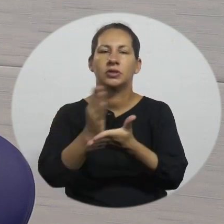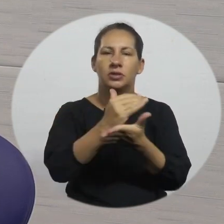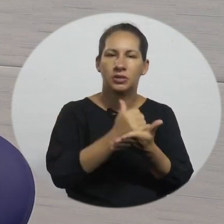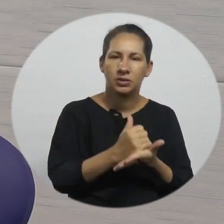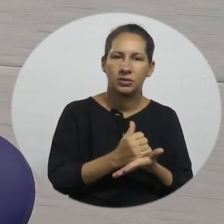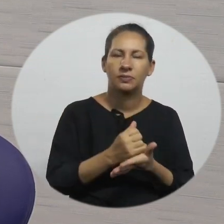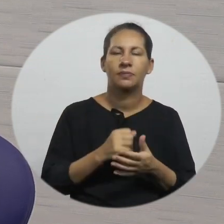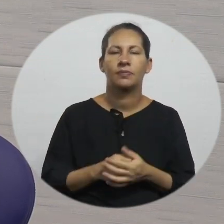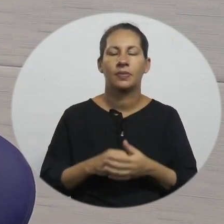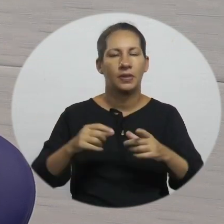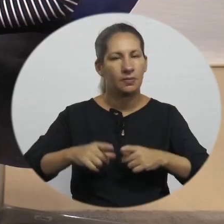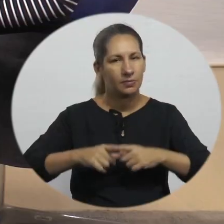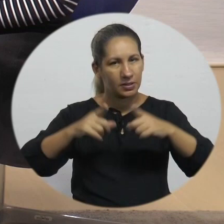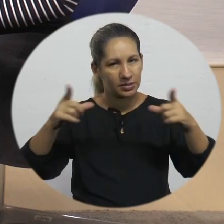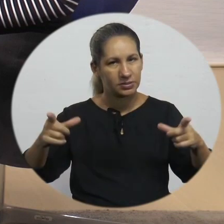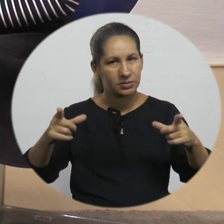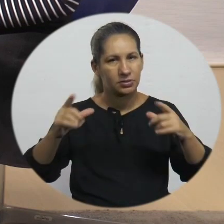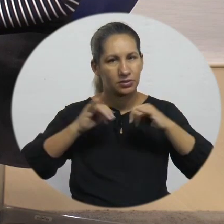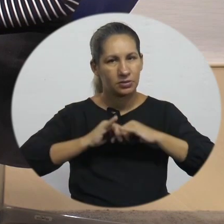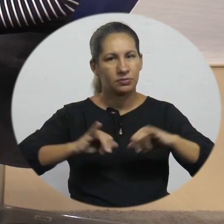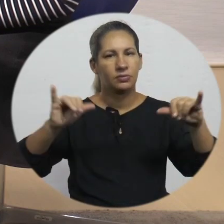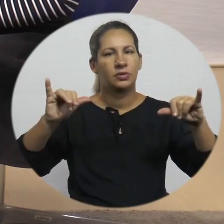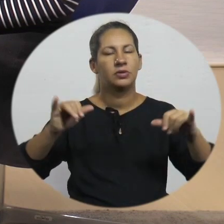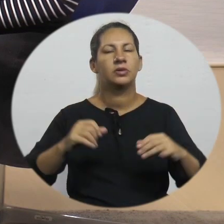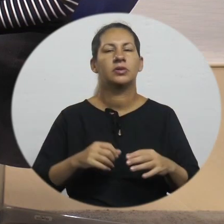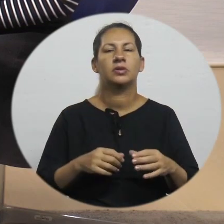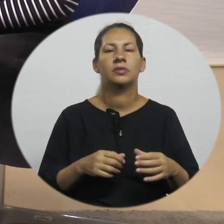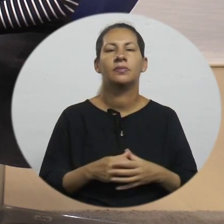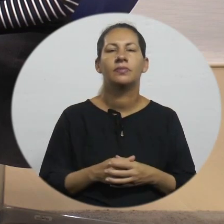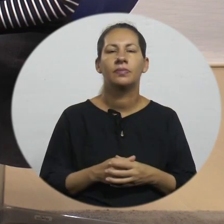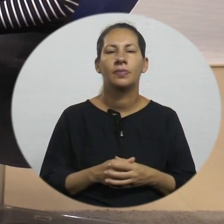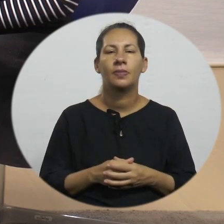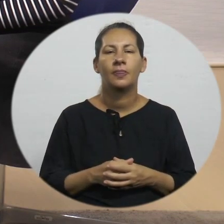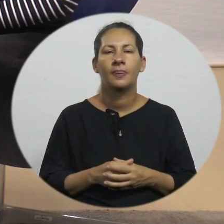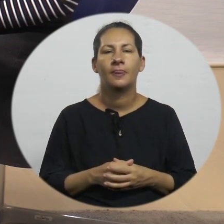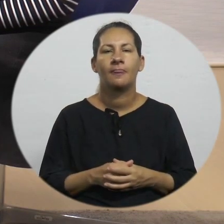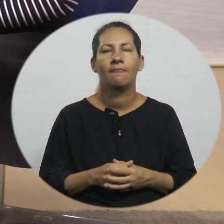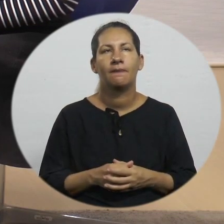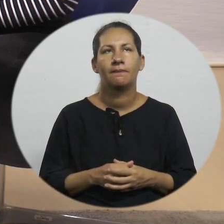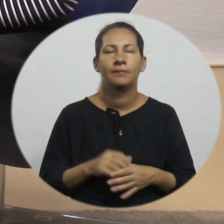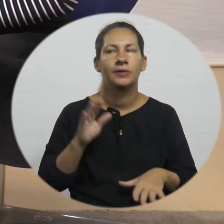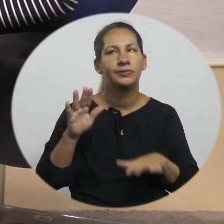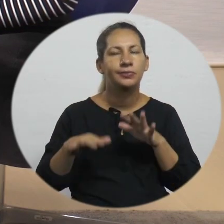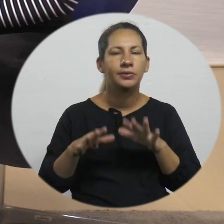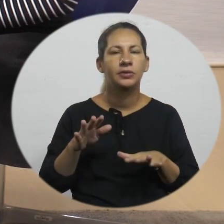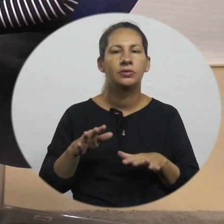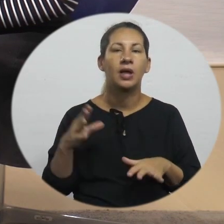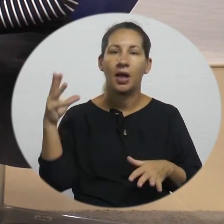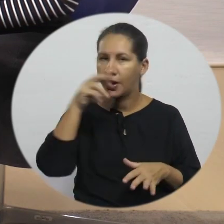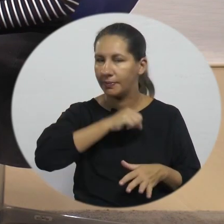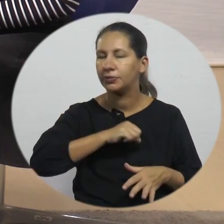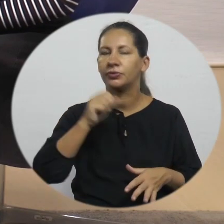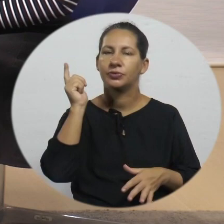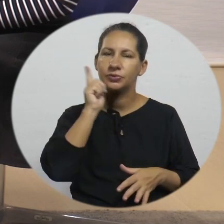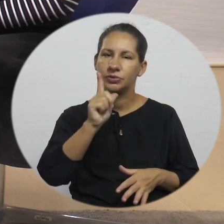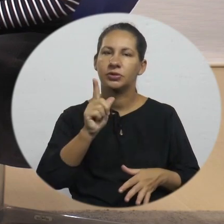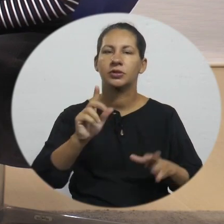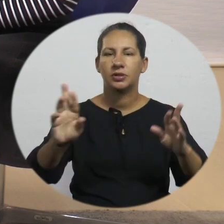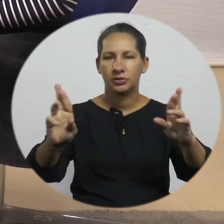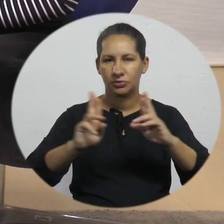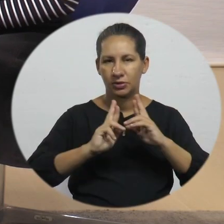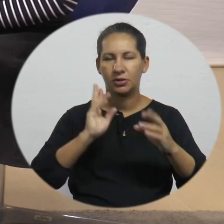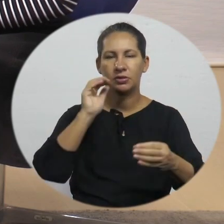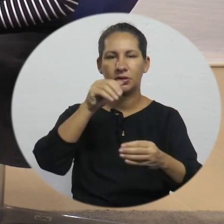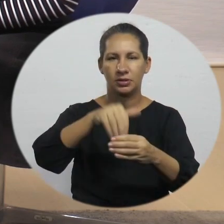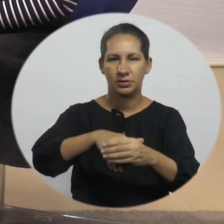entre elas também a ampliação da transmissão descentralizada, o que vai redundar, digamos assim, numa maior celeridade nos